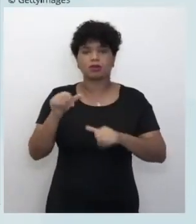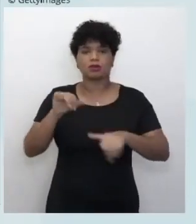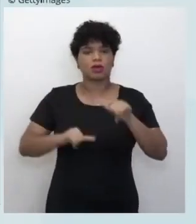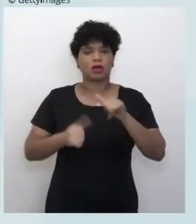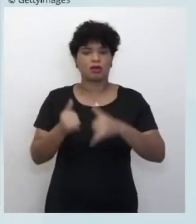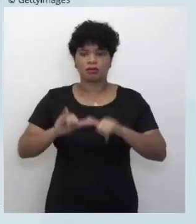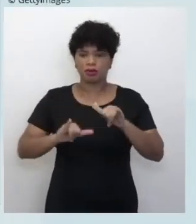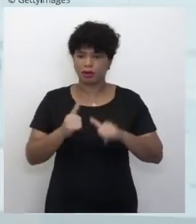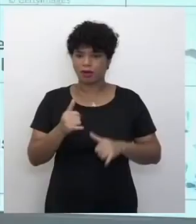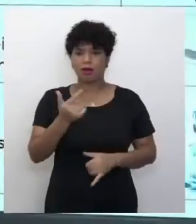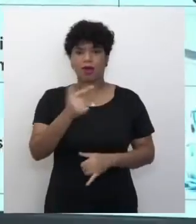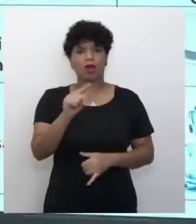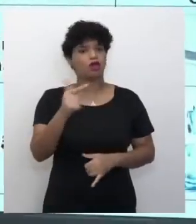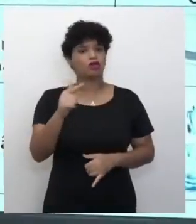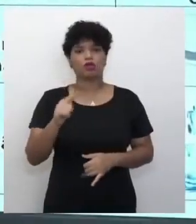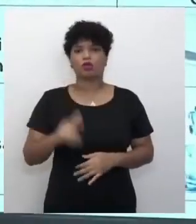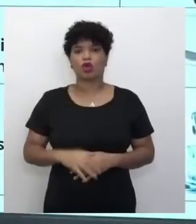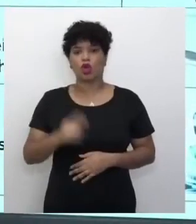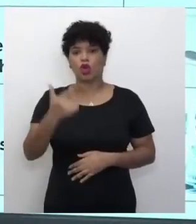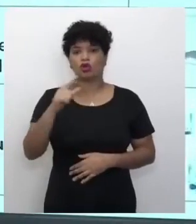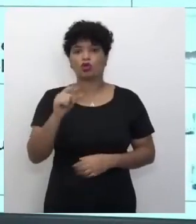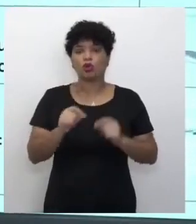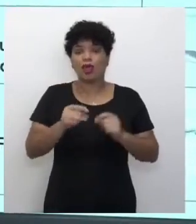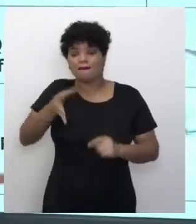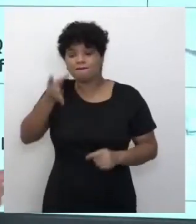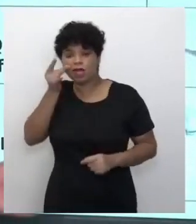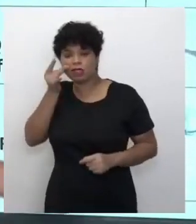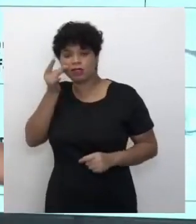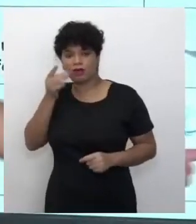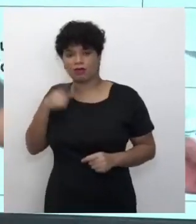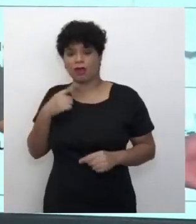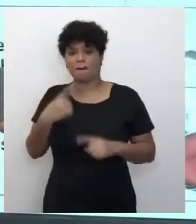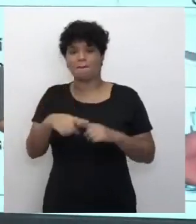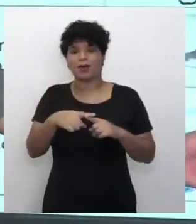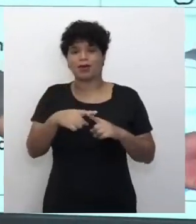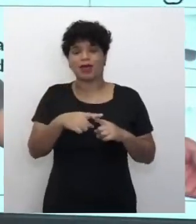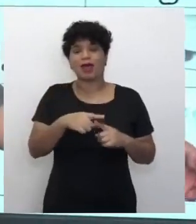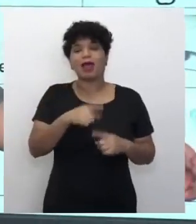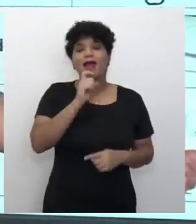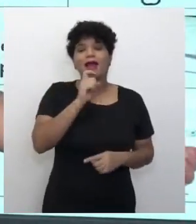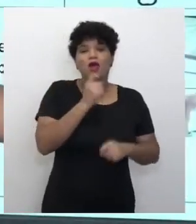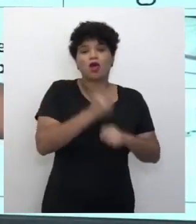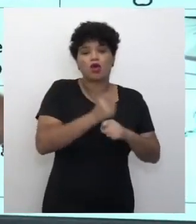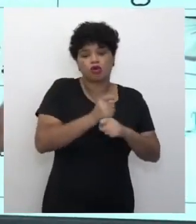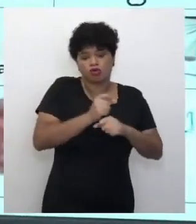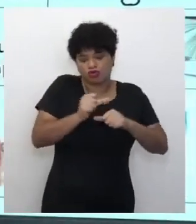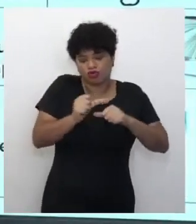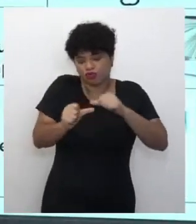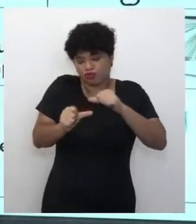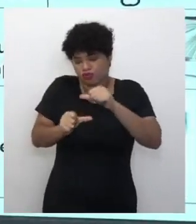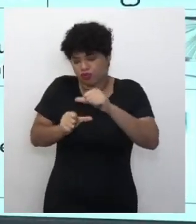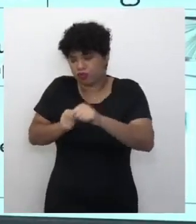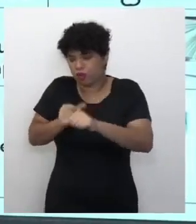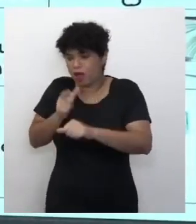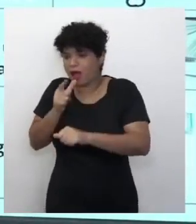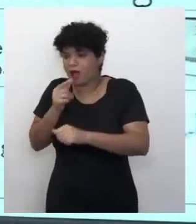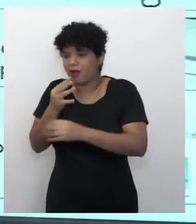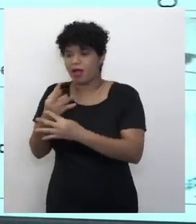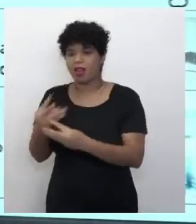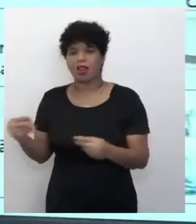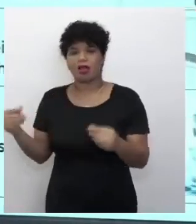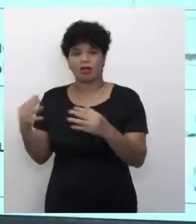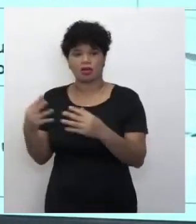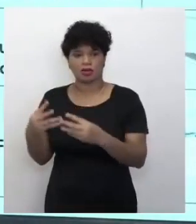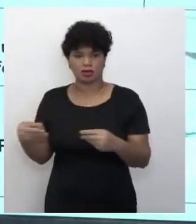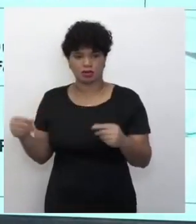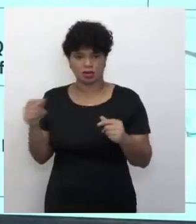um fenômeno químico, e sim um fenômeno físico, porque a água ela só está mudando de estado, ok? Mas está ocorrendo aí